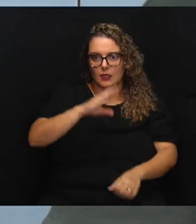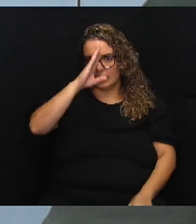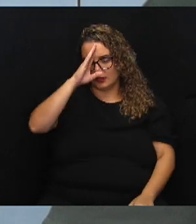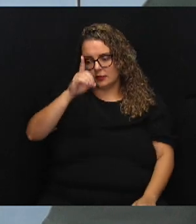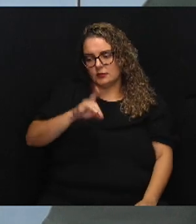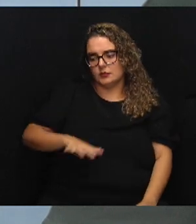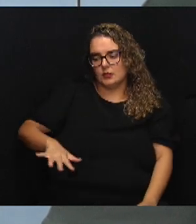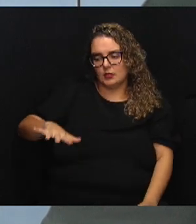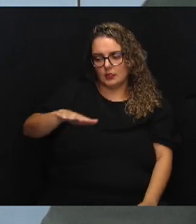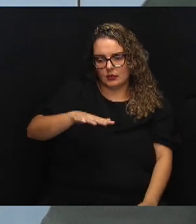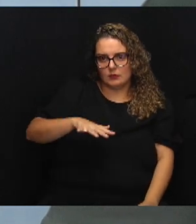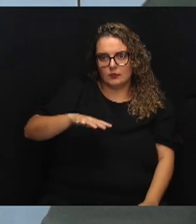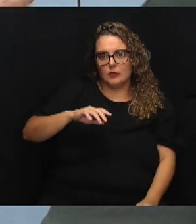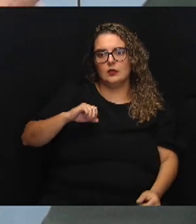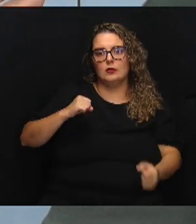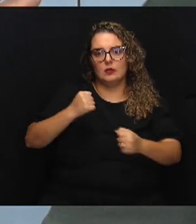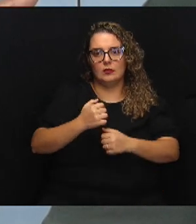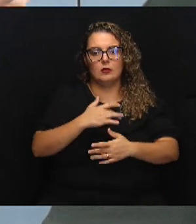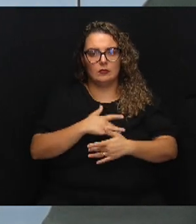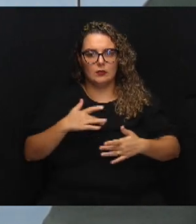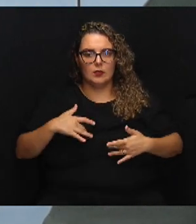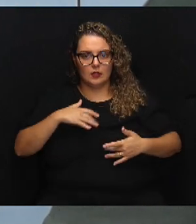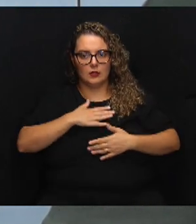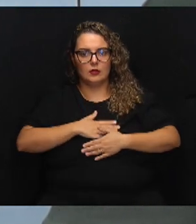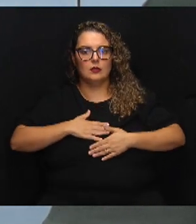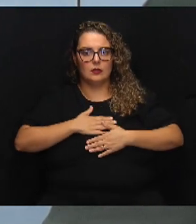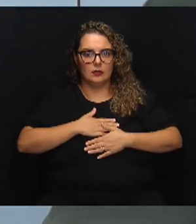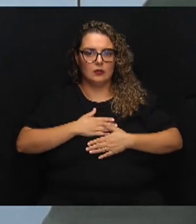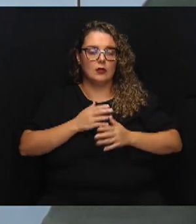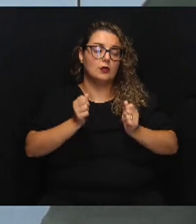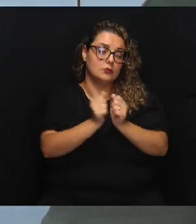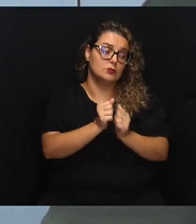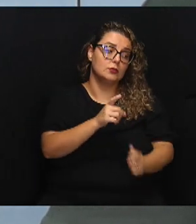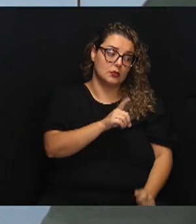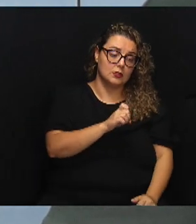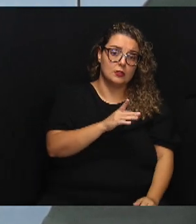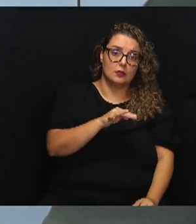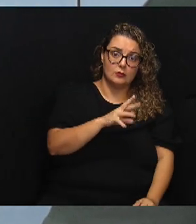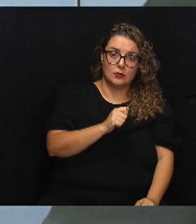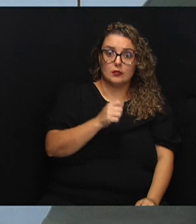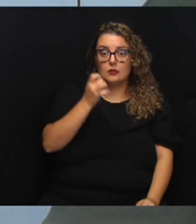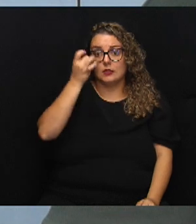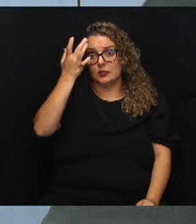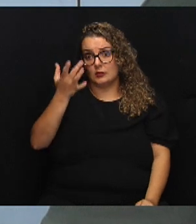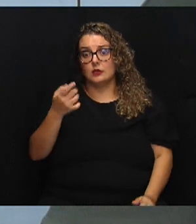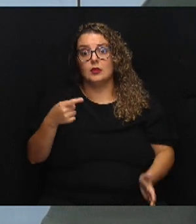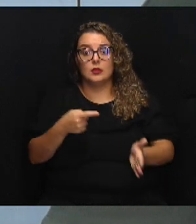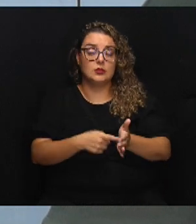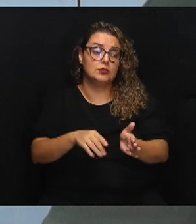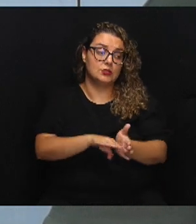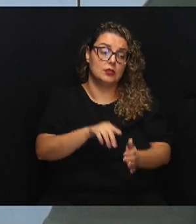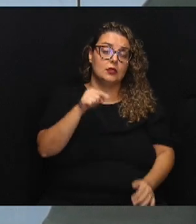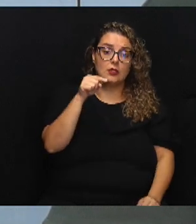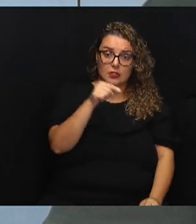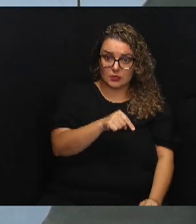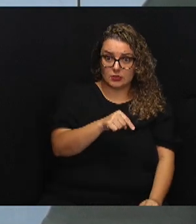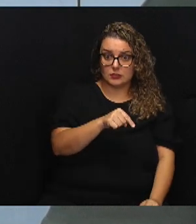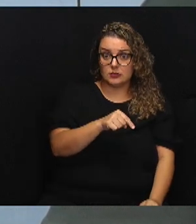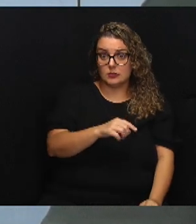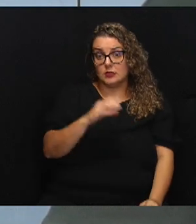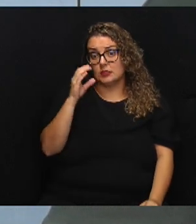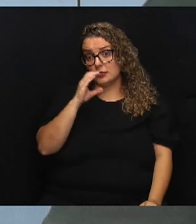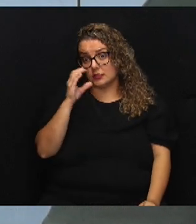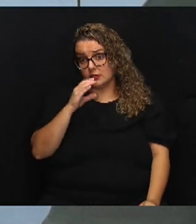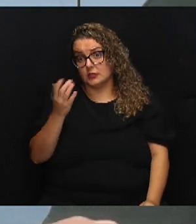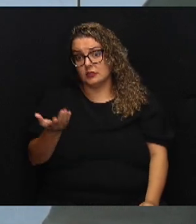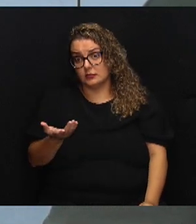de Proteção e Bem-Estar Animal, no caso lá com a Débora. Porque ficaria mais fácil a denúncia chegar lá e de imediato,